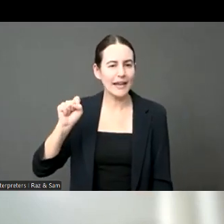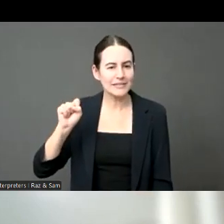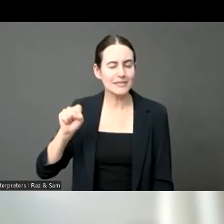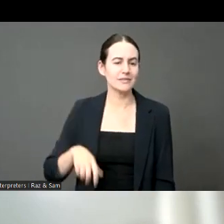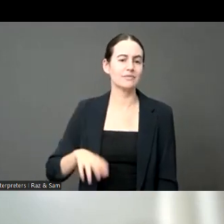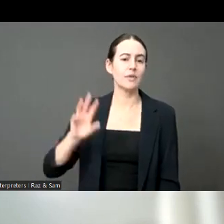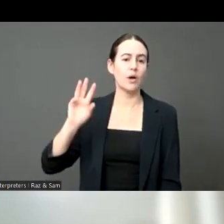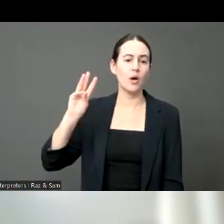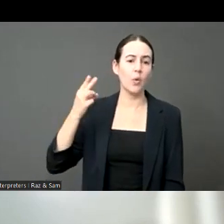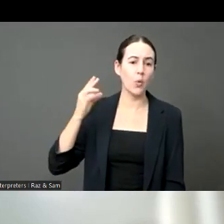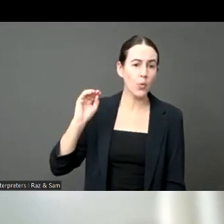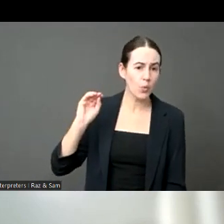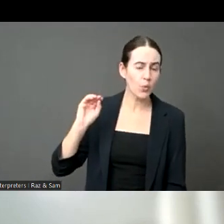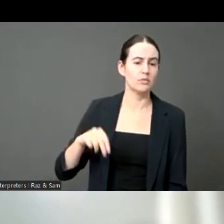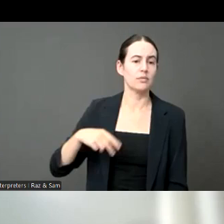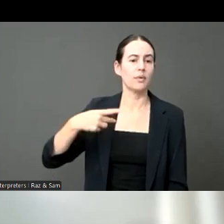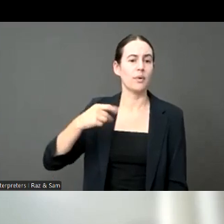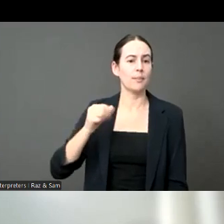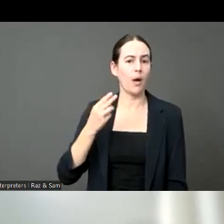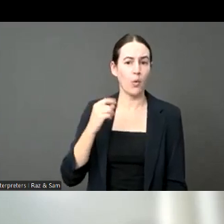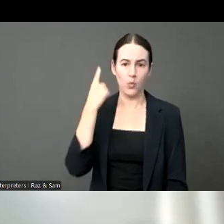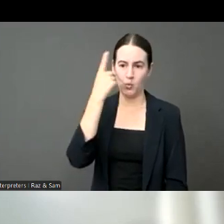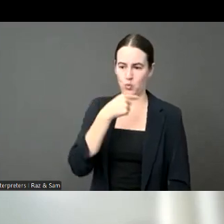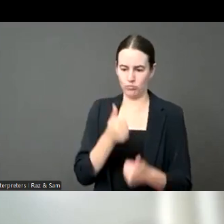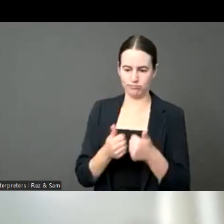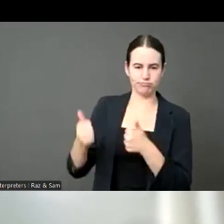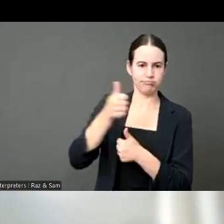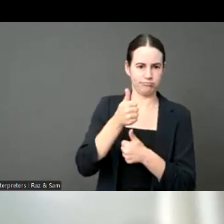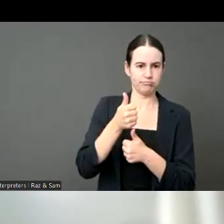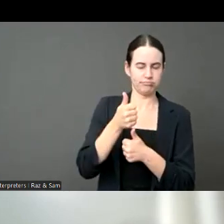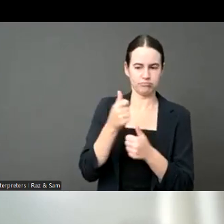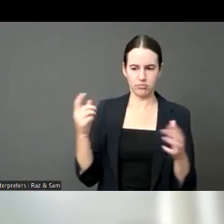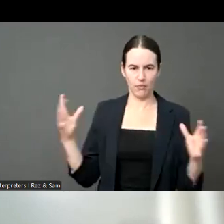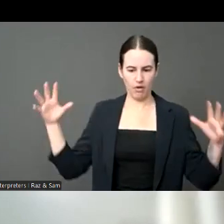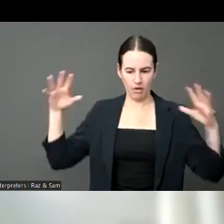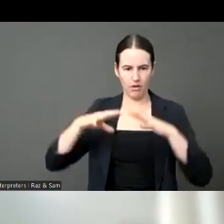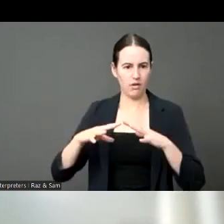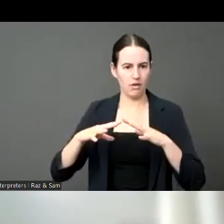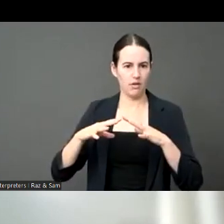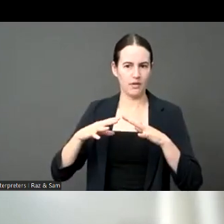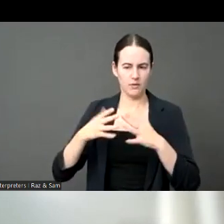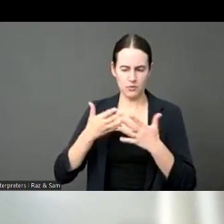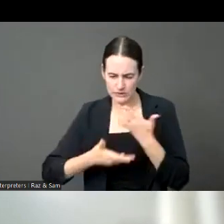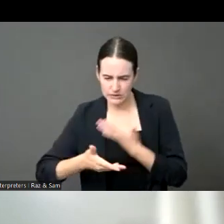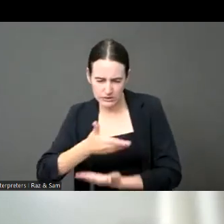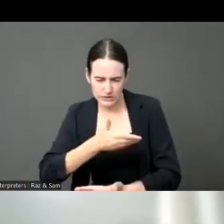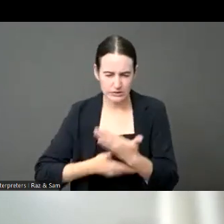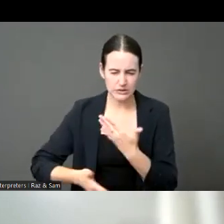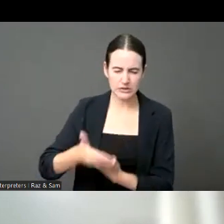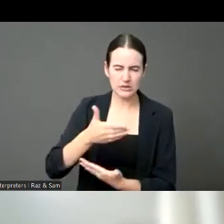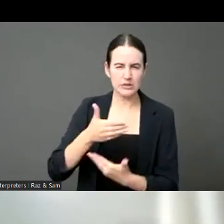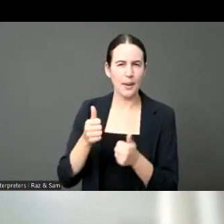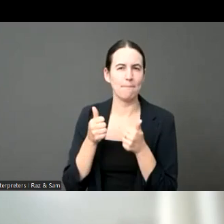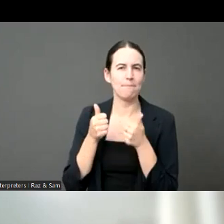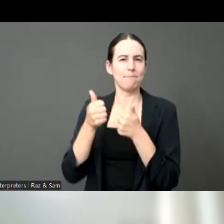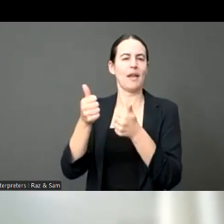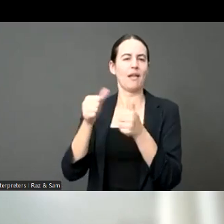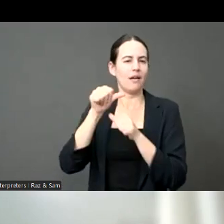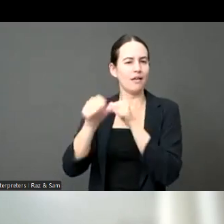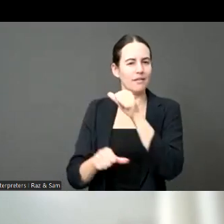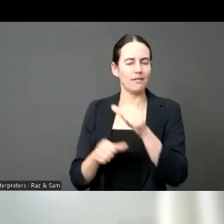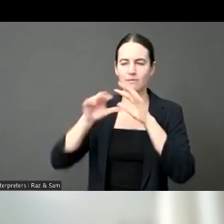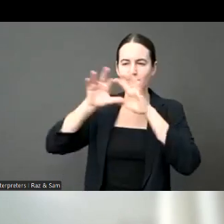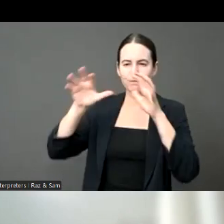temos aqui lutam como o Gavi e o Fundo Financeiro Internacional, que abordam de uma